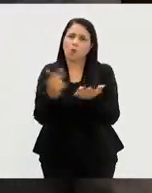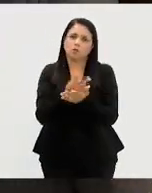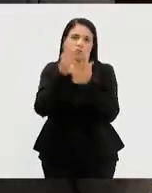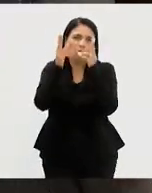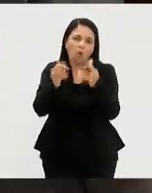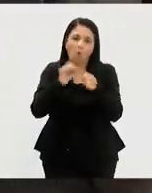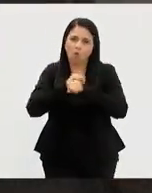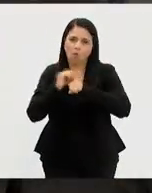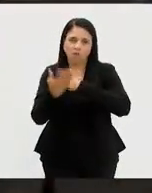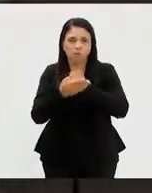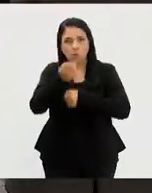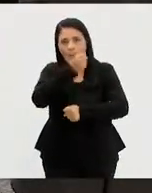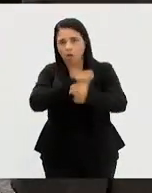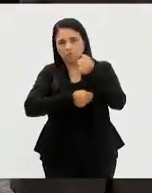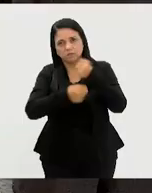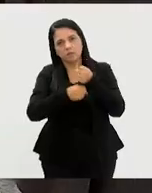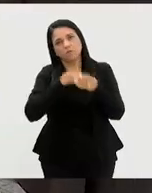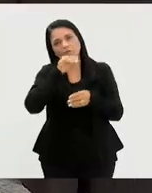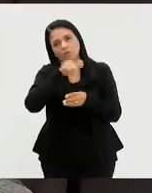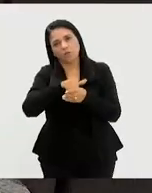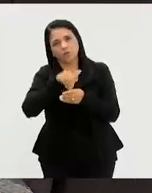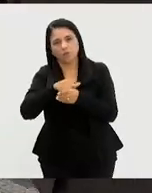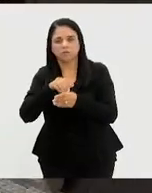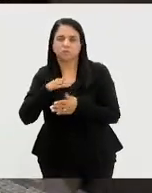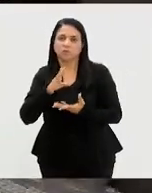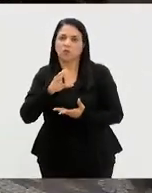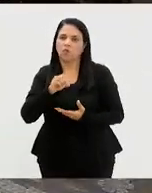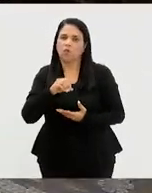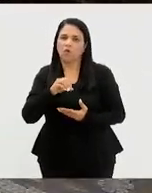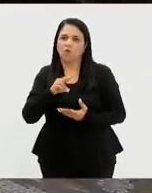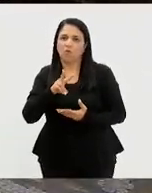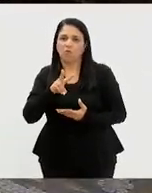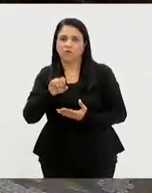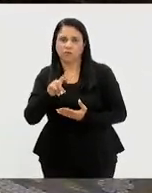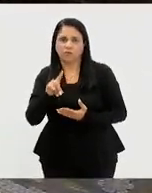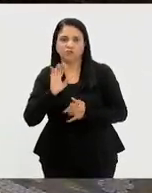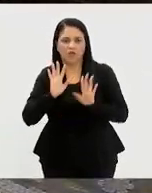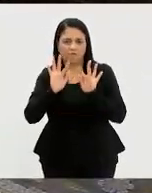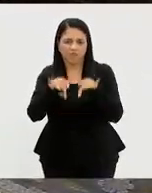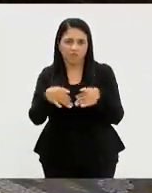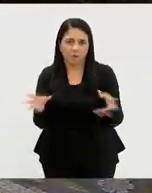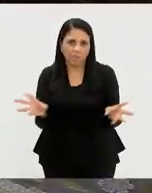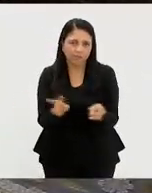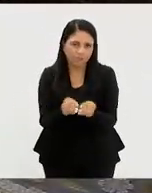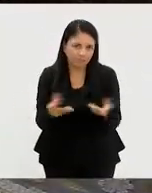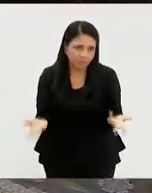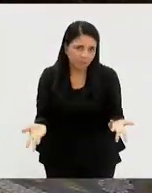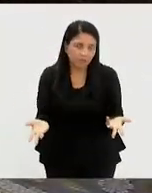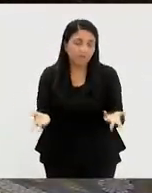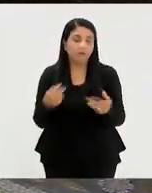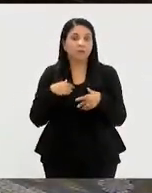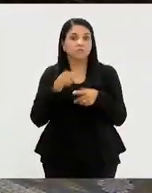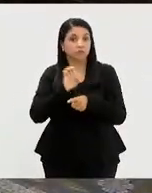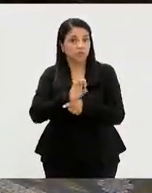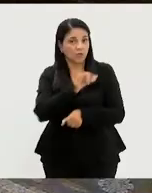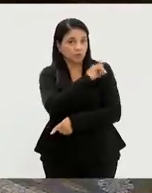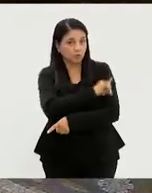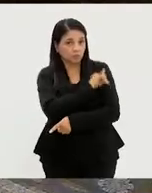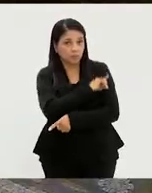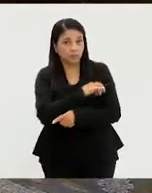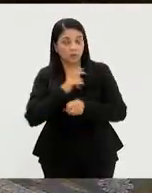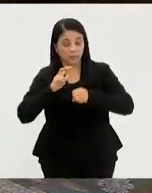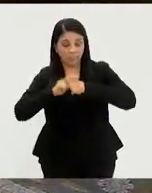passado a gente tá votando projeto sobre covid depois do final da epidemia a gente tá num caso onde o estado do Rio de Janeiro vive uma epidemia de